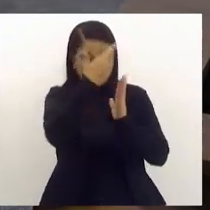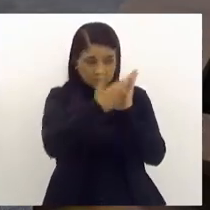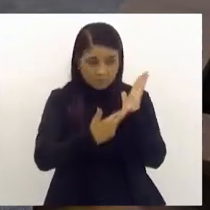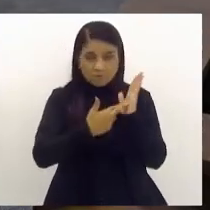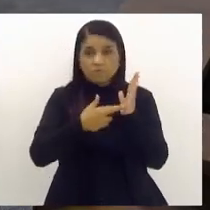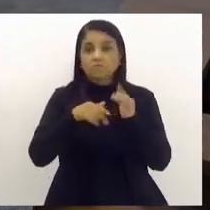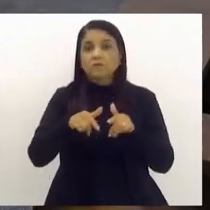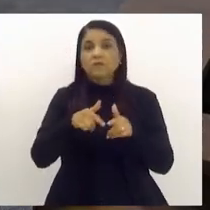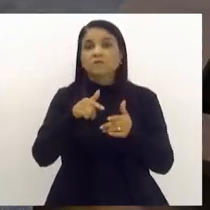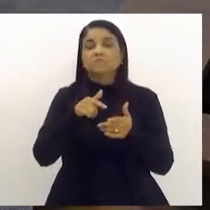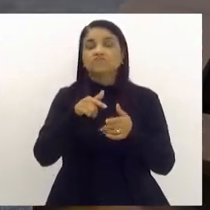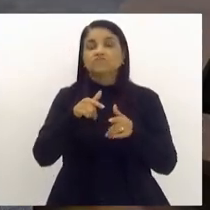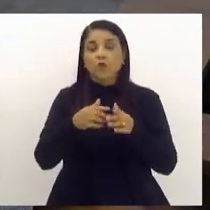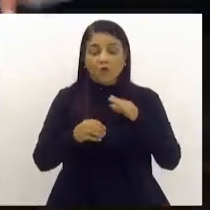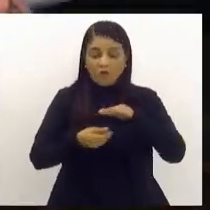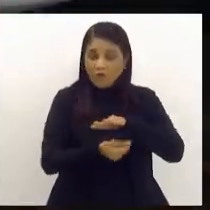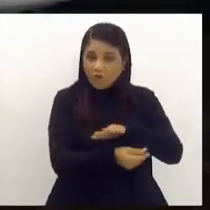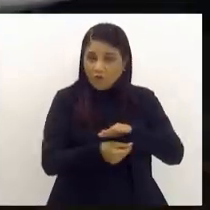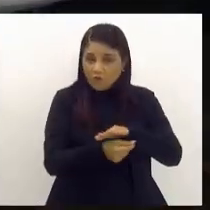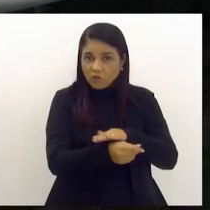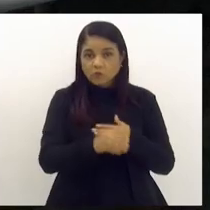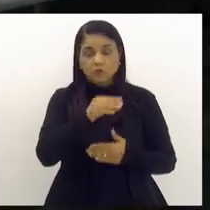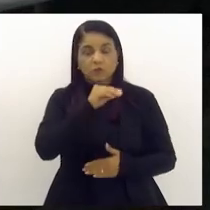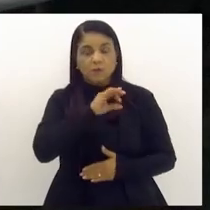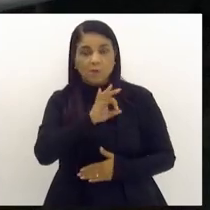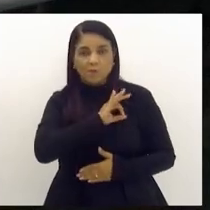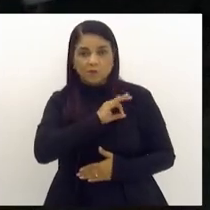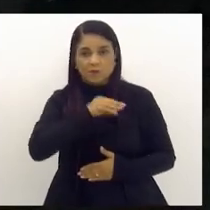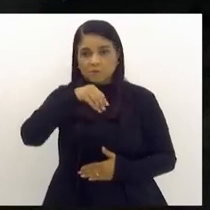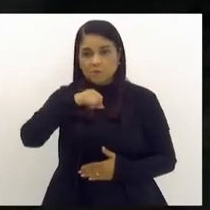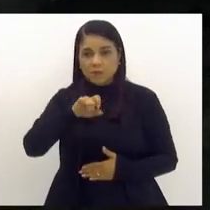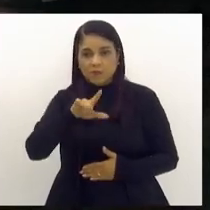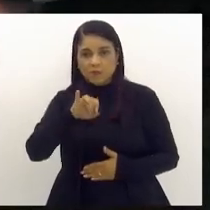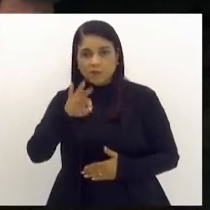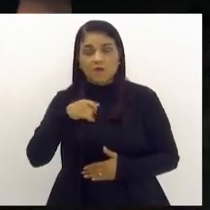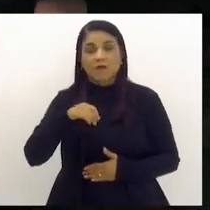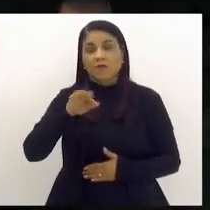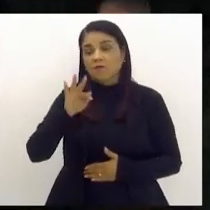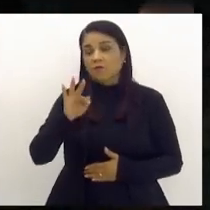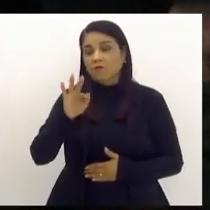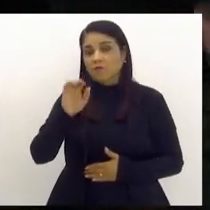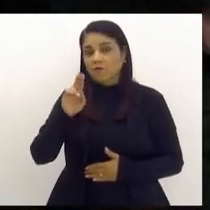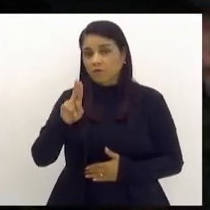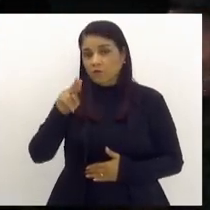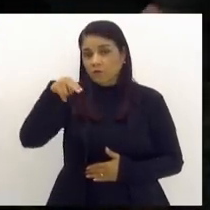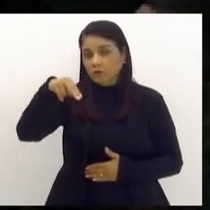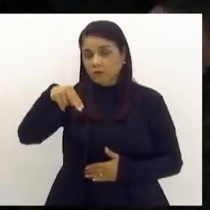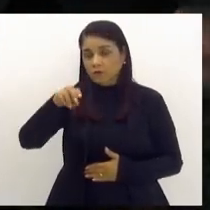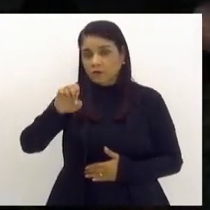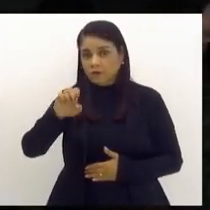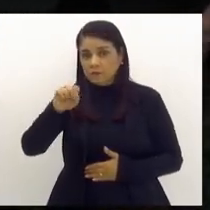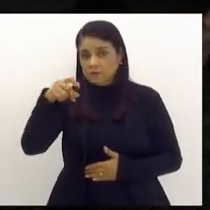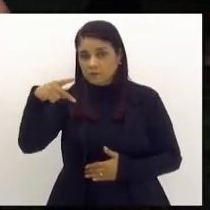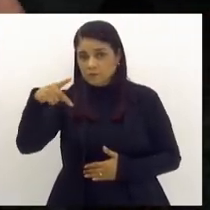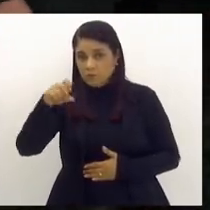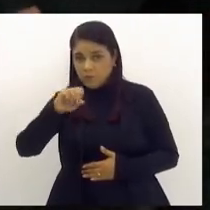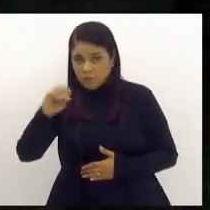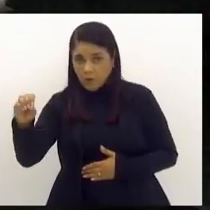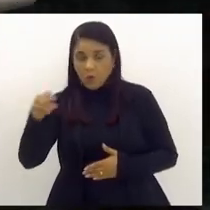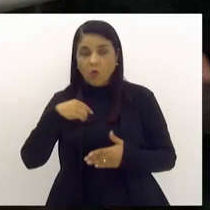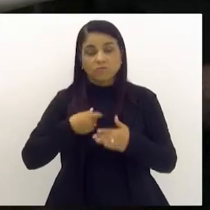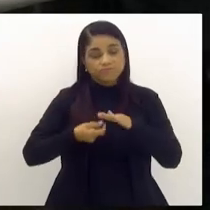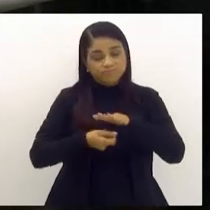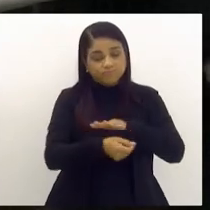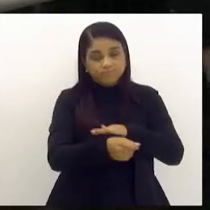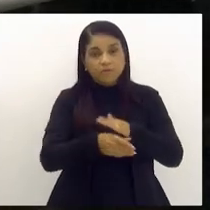Fica instituído o Fundo Especial da Polícia Militar do Estado do Rio de Janeiro, FUNESPOM, destinado a auxiliar o provimento de recursos financeiros para